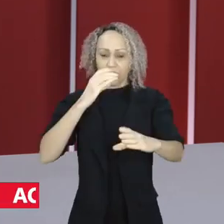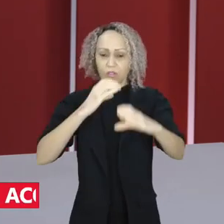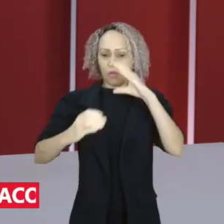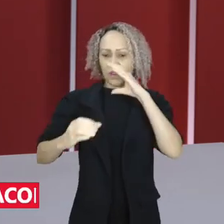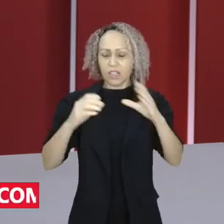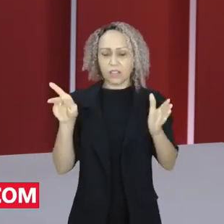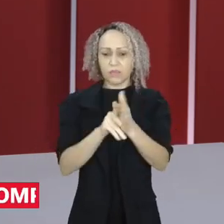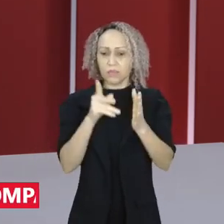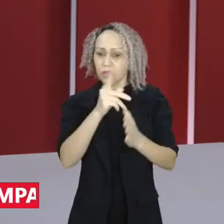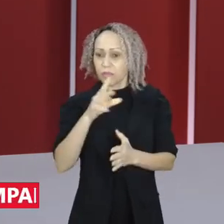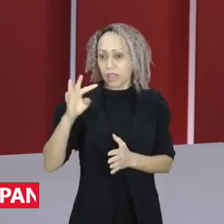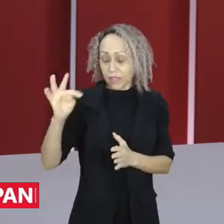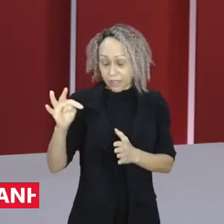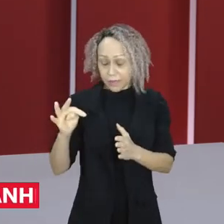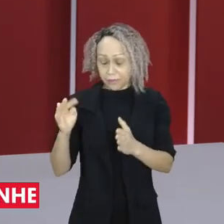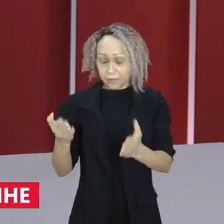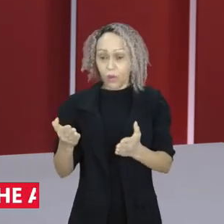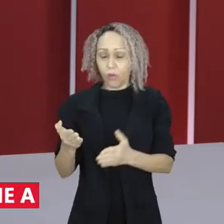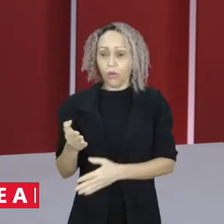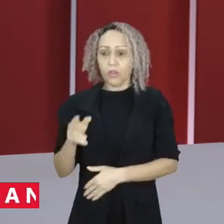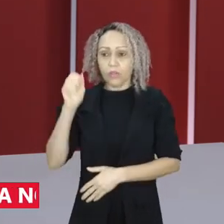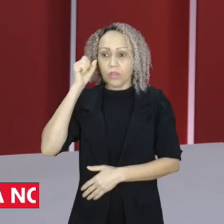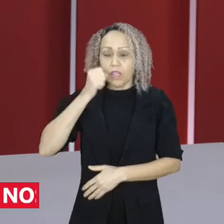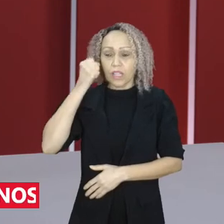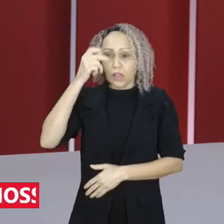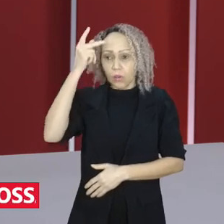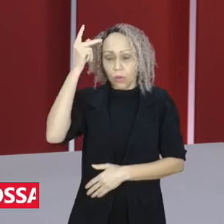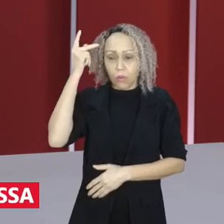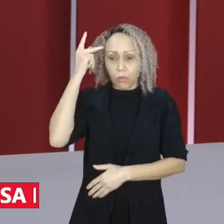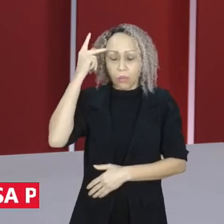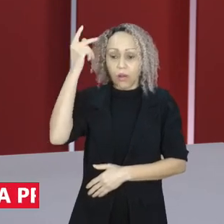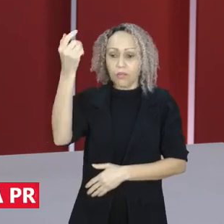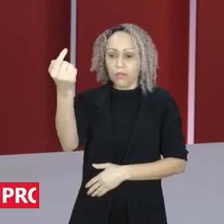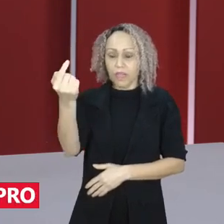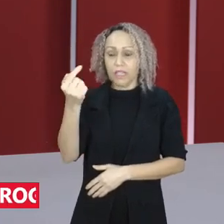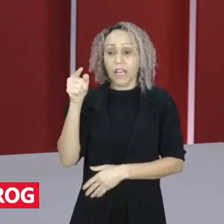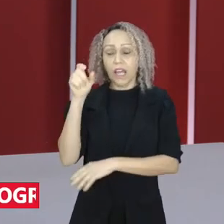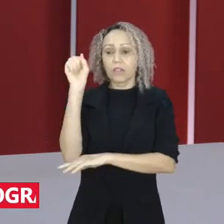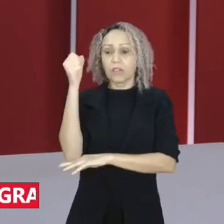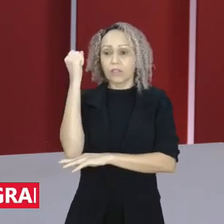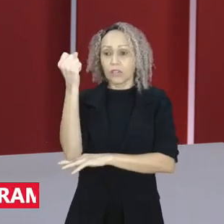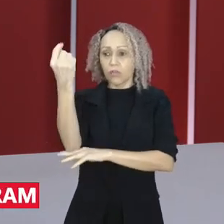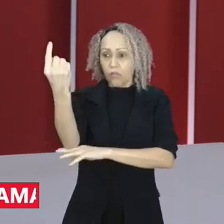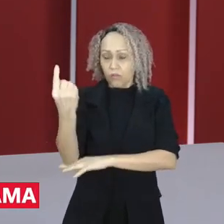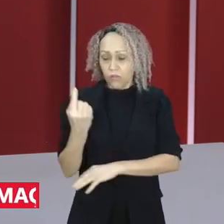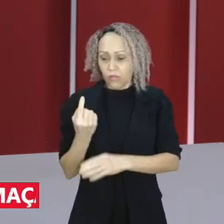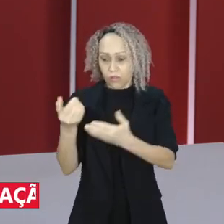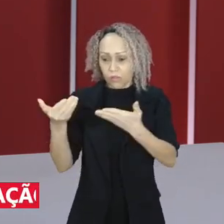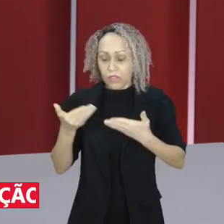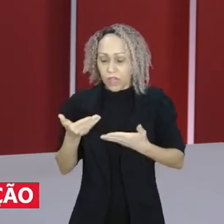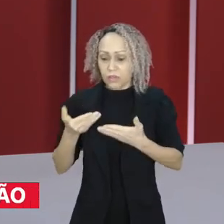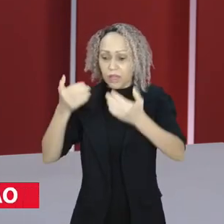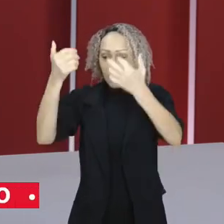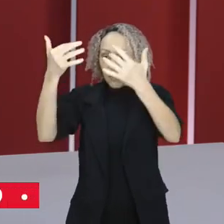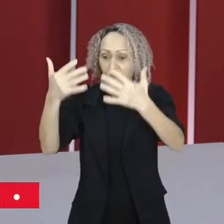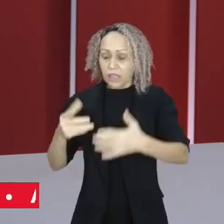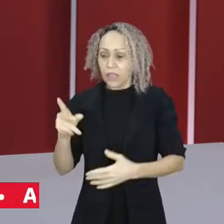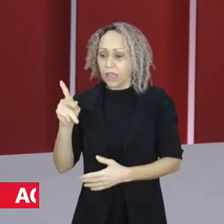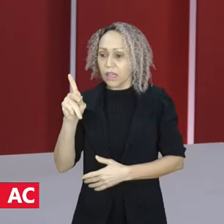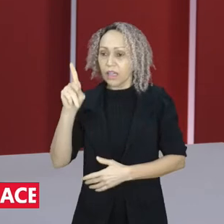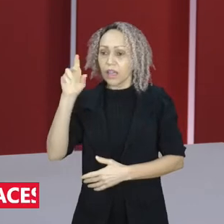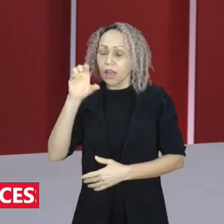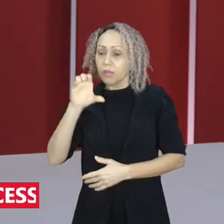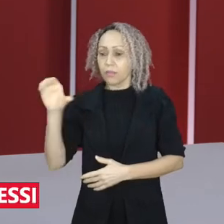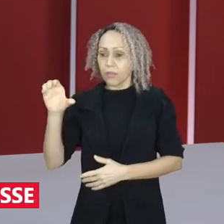hoje o senador Paulo Paim do PT do Rio Grande do Sul é o nosso convidado para comentar a tramitação da PEC do bolsa família